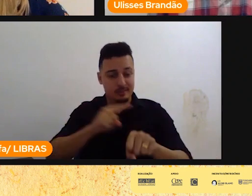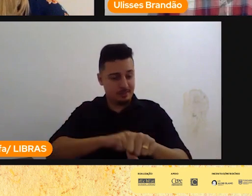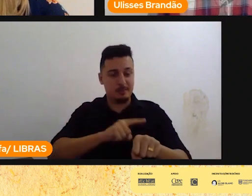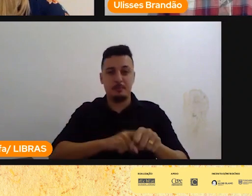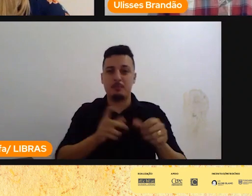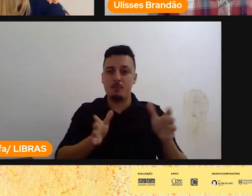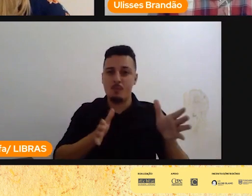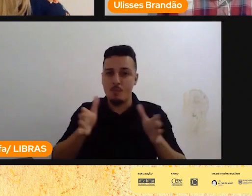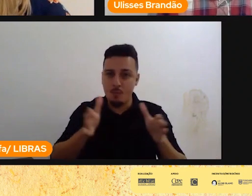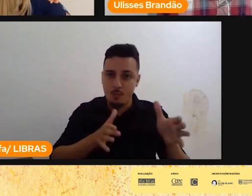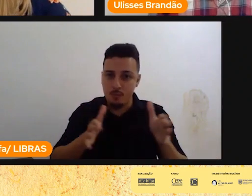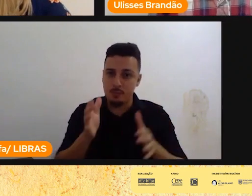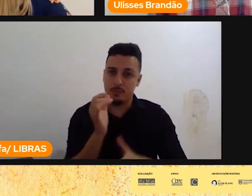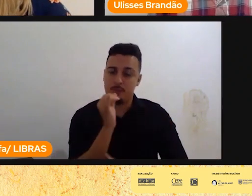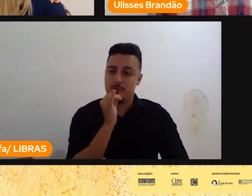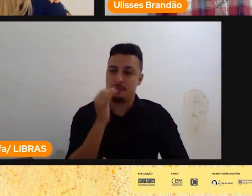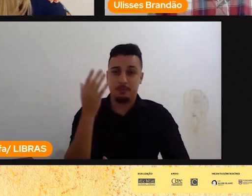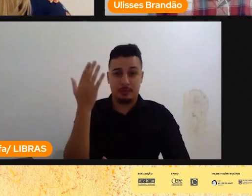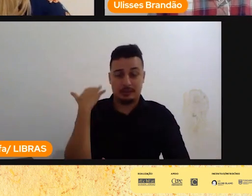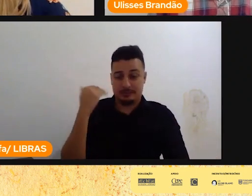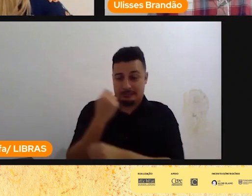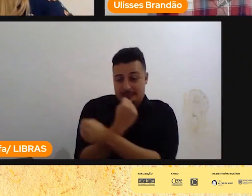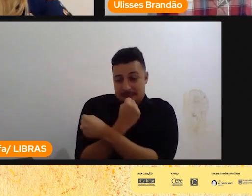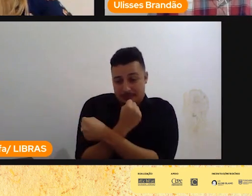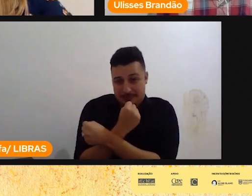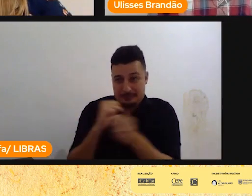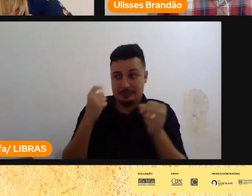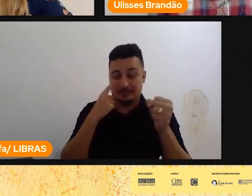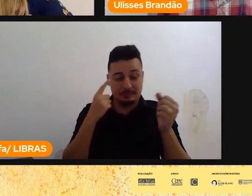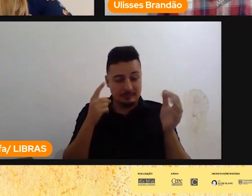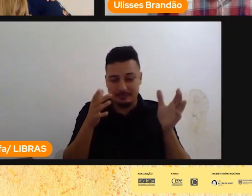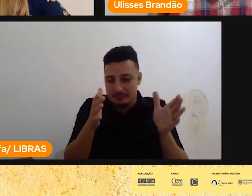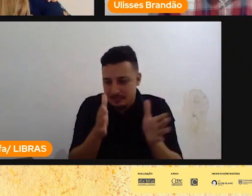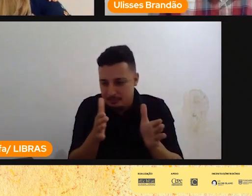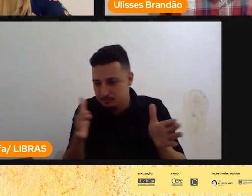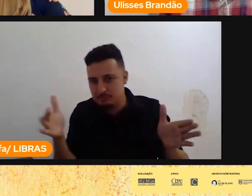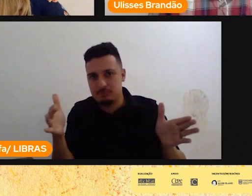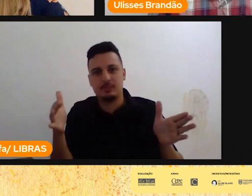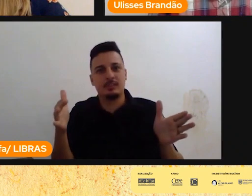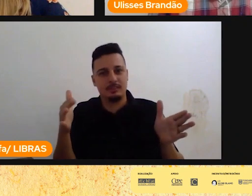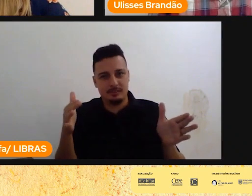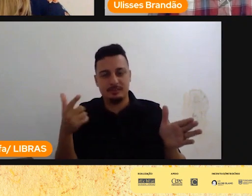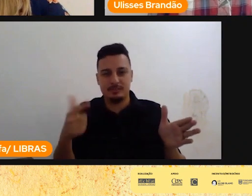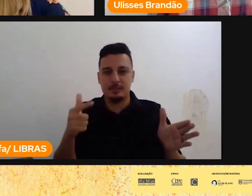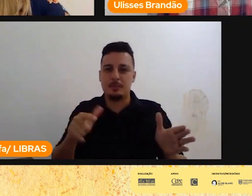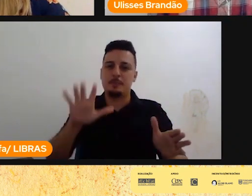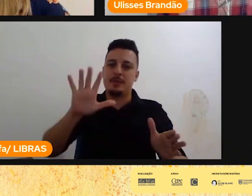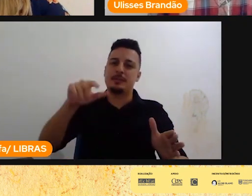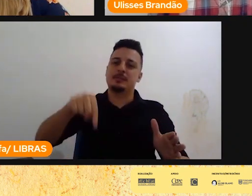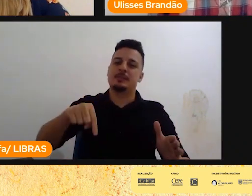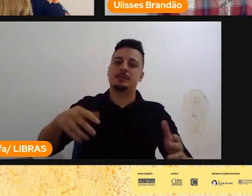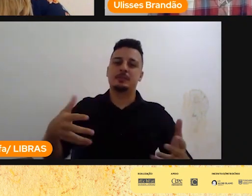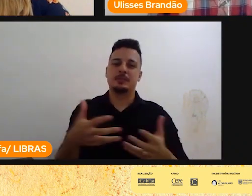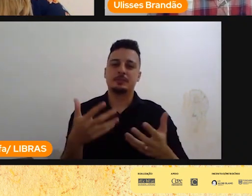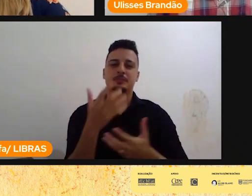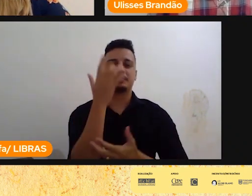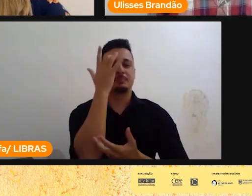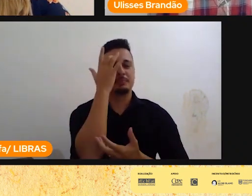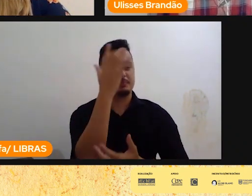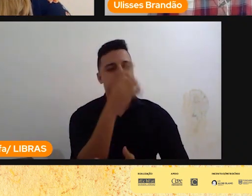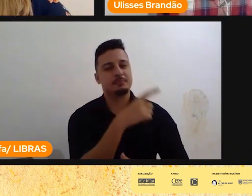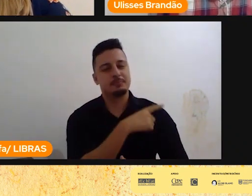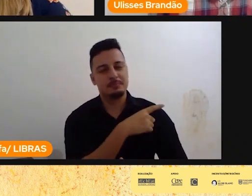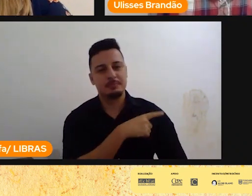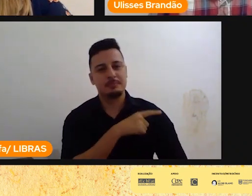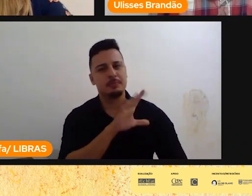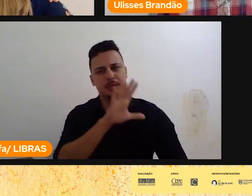eram quase impossíveis de serem cumpridos dentro do prazo que eles estipulavam, mas hoje já está um pouco mais racional. Mas, de qualquer forma, falta um